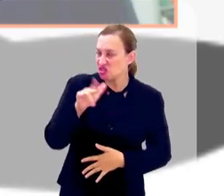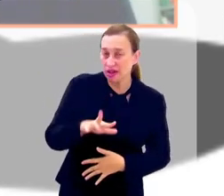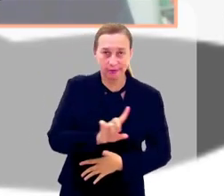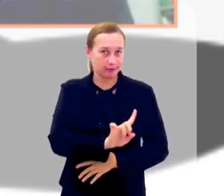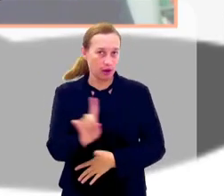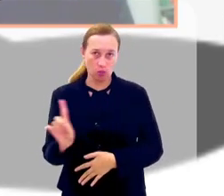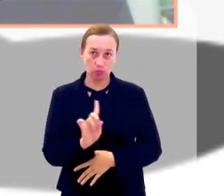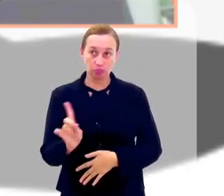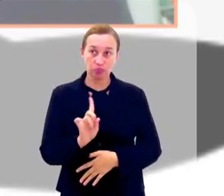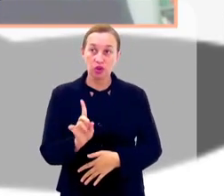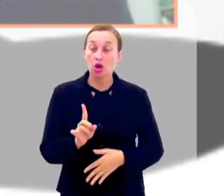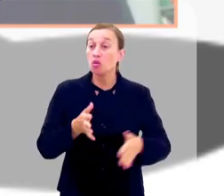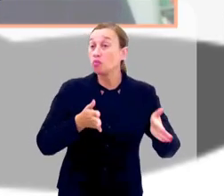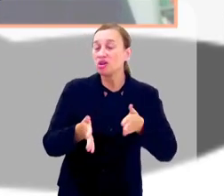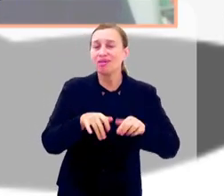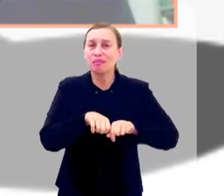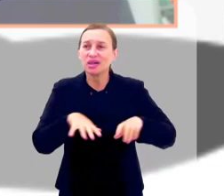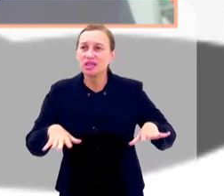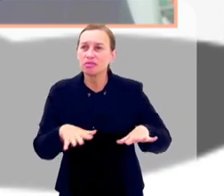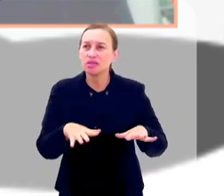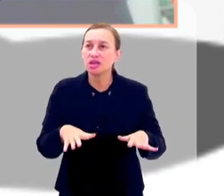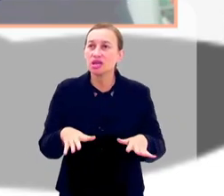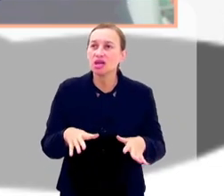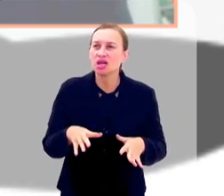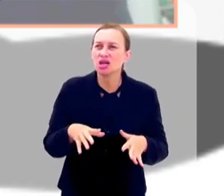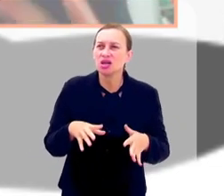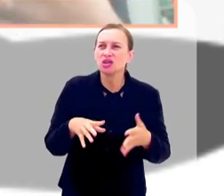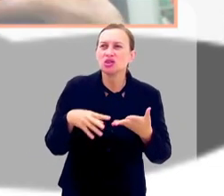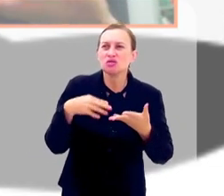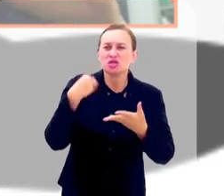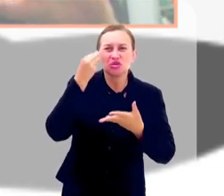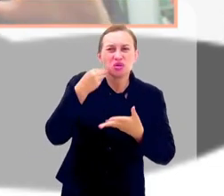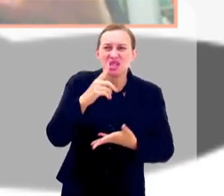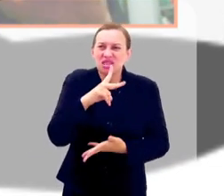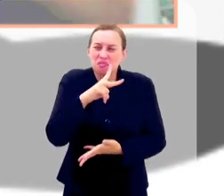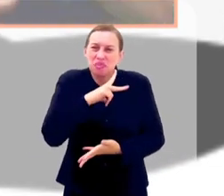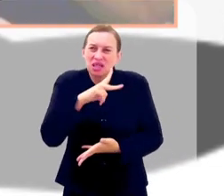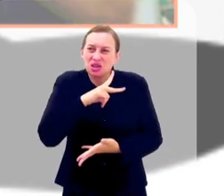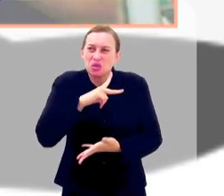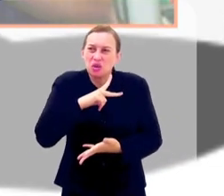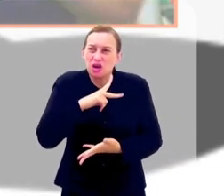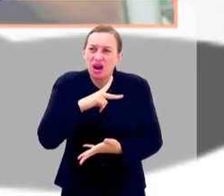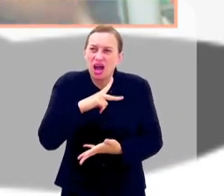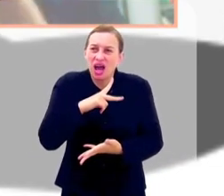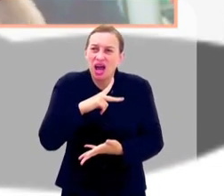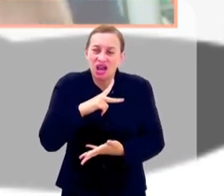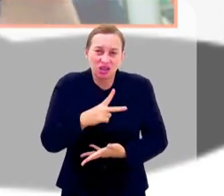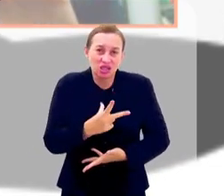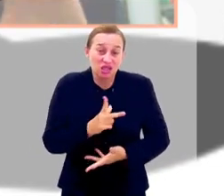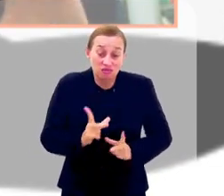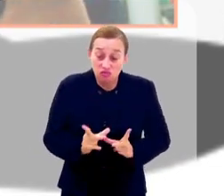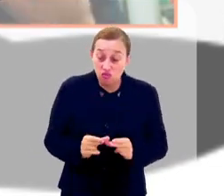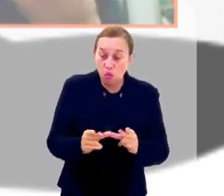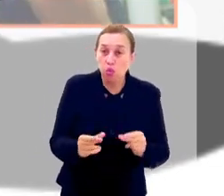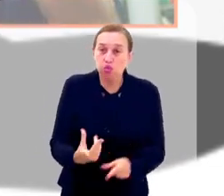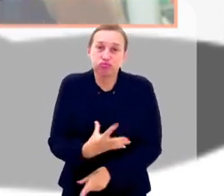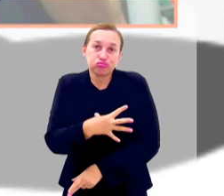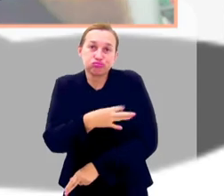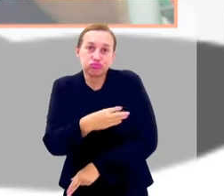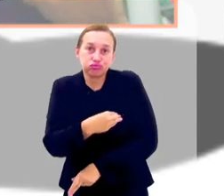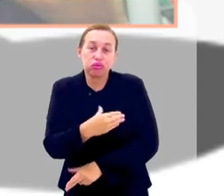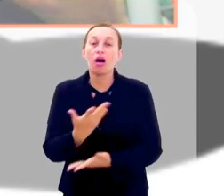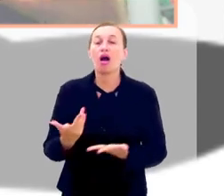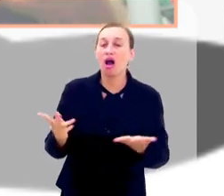foi diferente, e no meio da pandemia eu ainda experimentei uma situação pessoal de descobrir e tratar um câncer de mama.